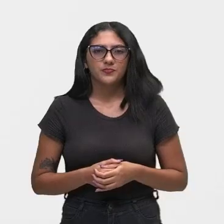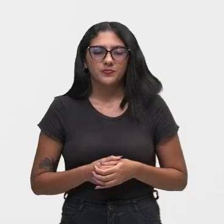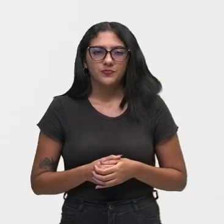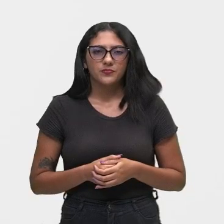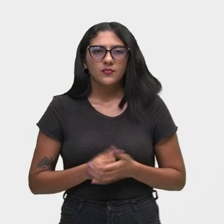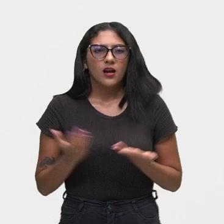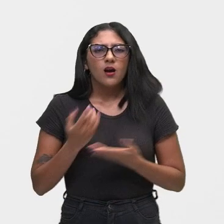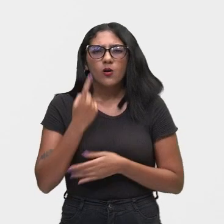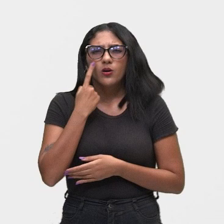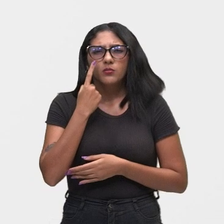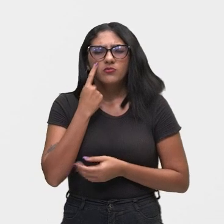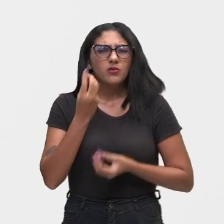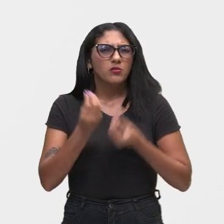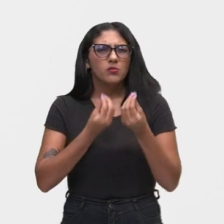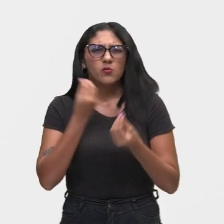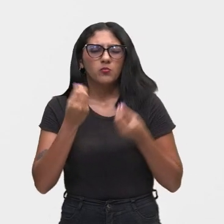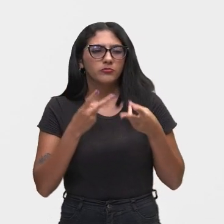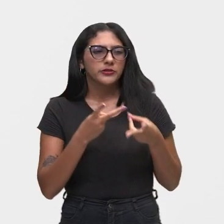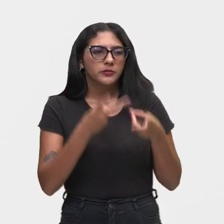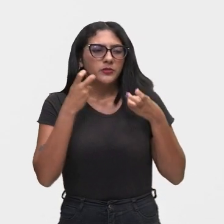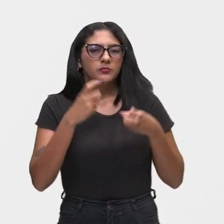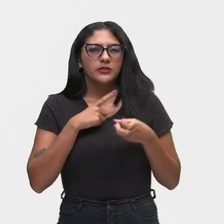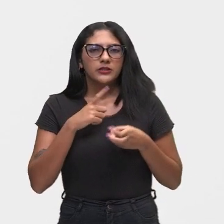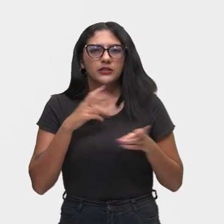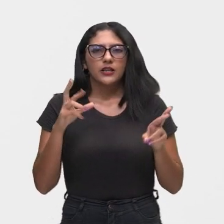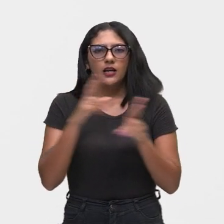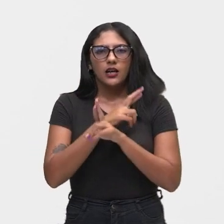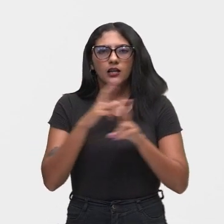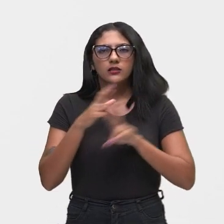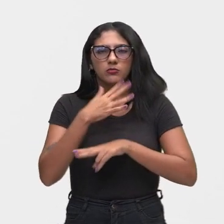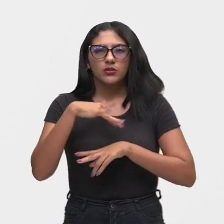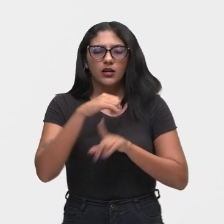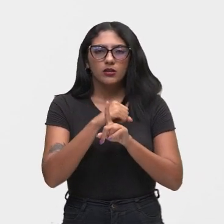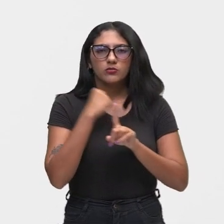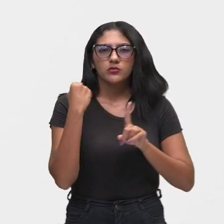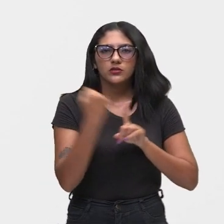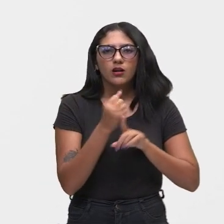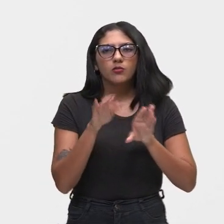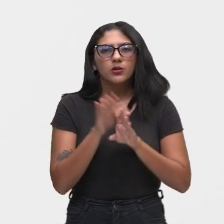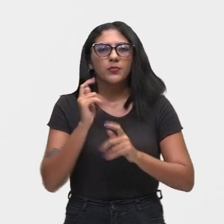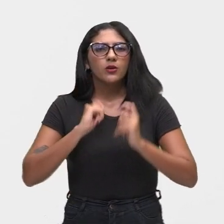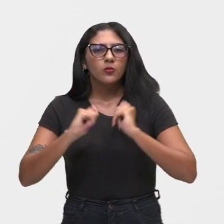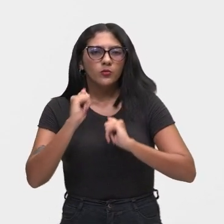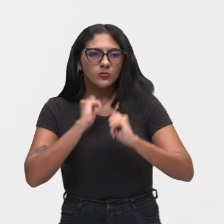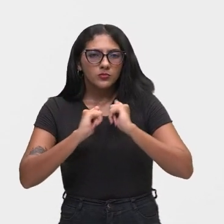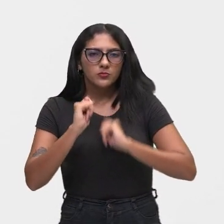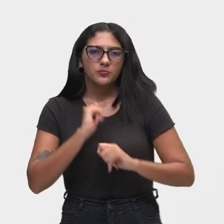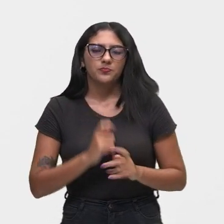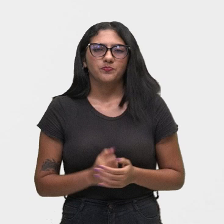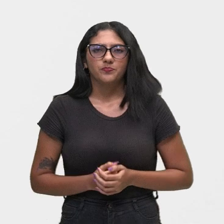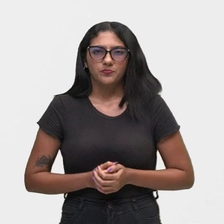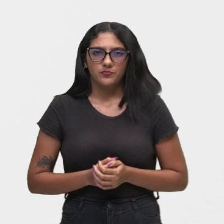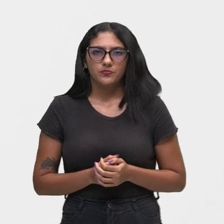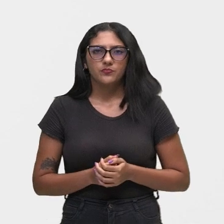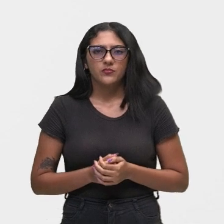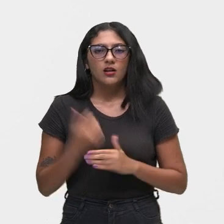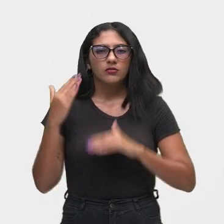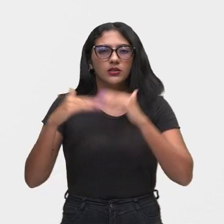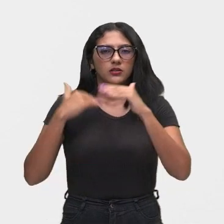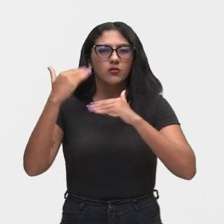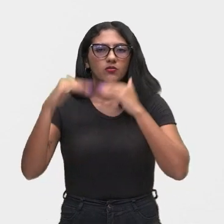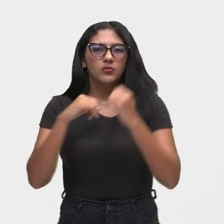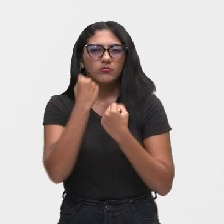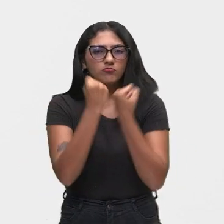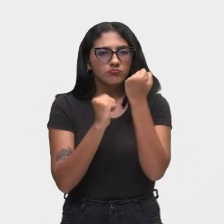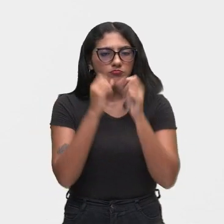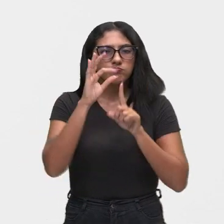Os impactos sociais e econômicos, né, das máquinas térmicas. O desenvolvimento das máquinas térmicas